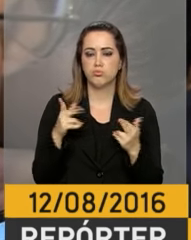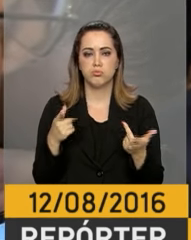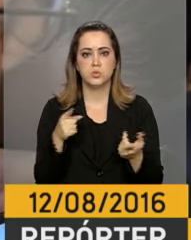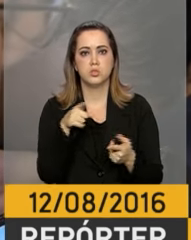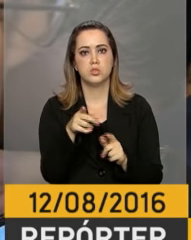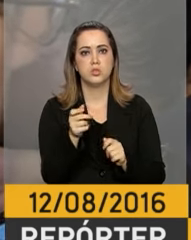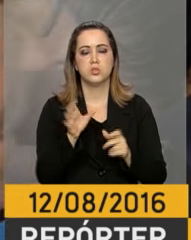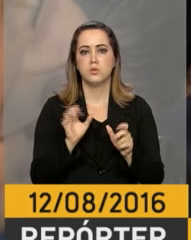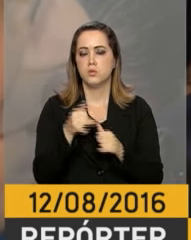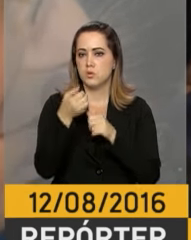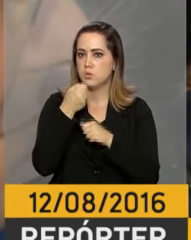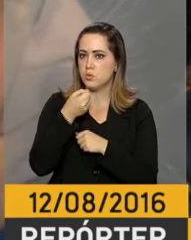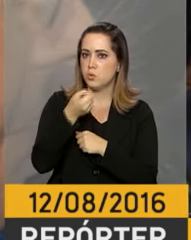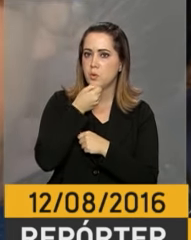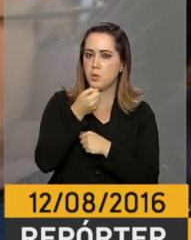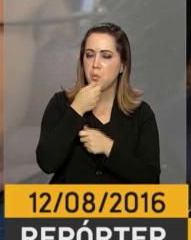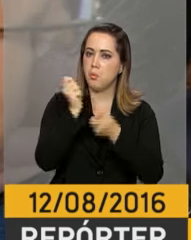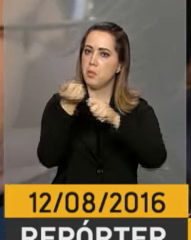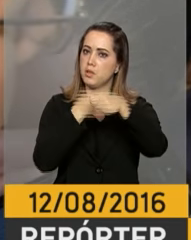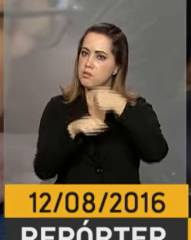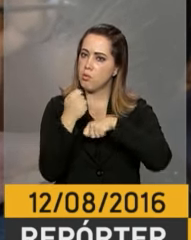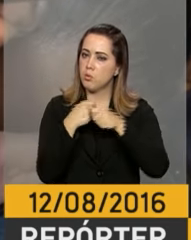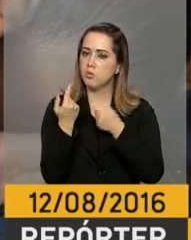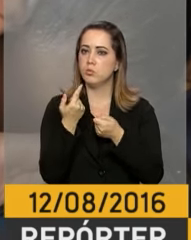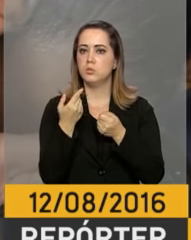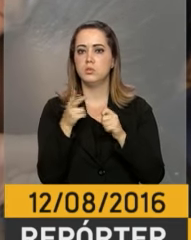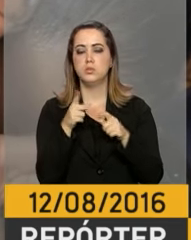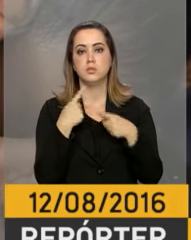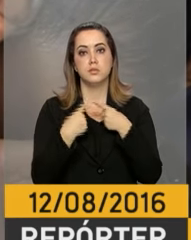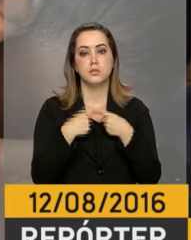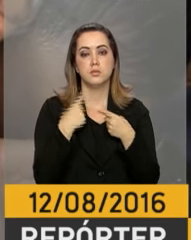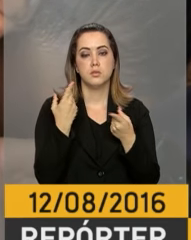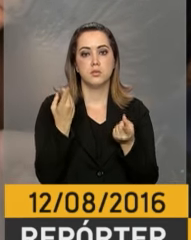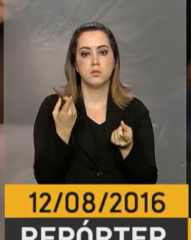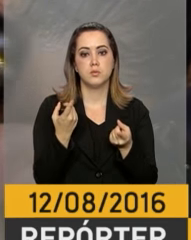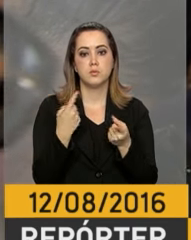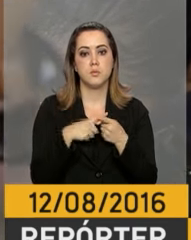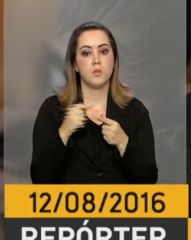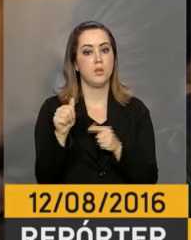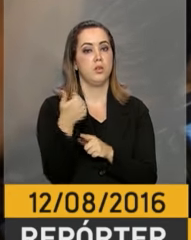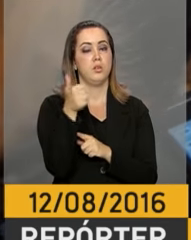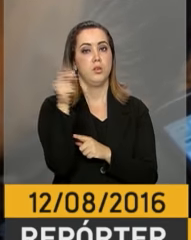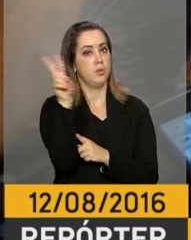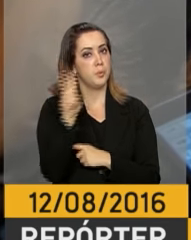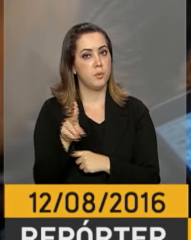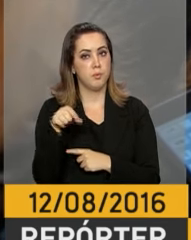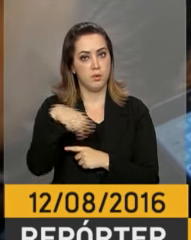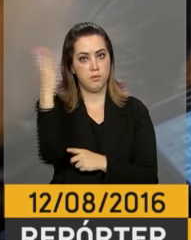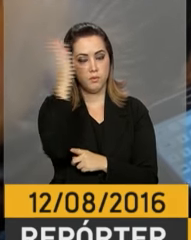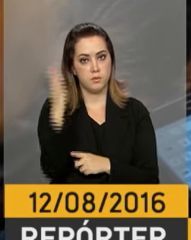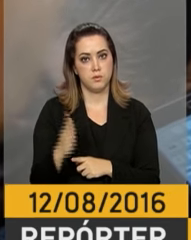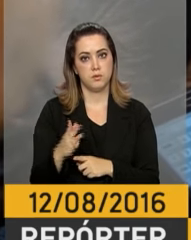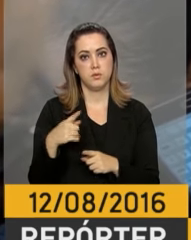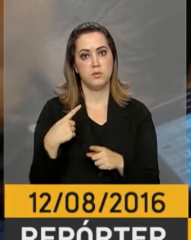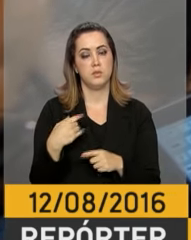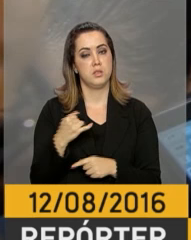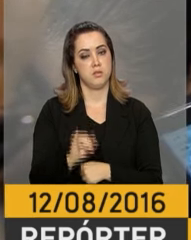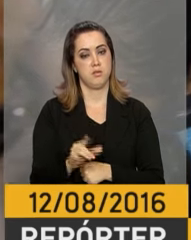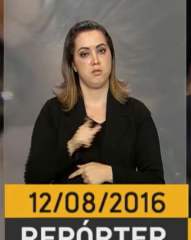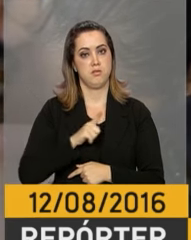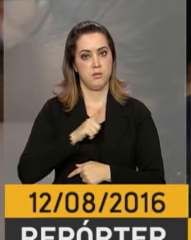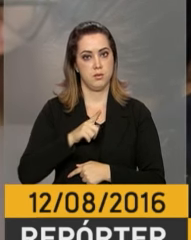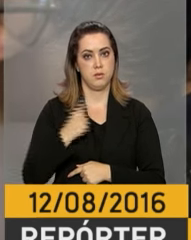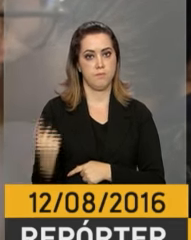em economia, toda a economia. O porquê? Porque é a primeira vez no Brasil que se faz,